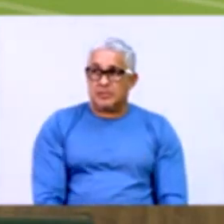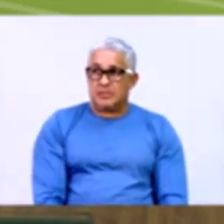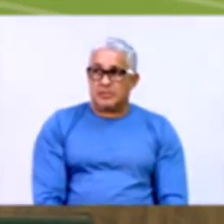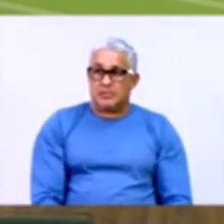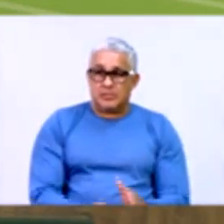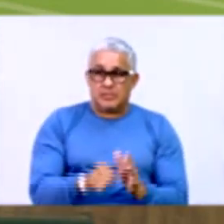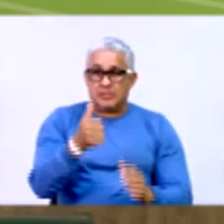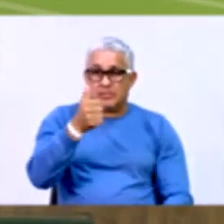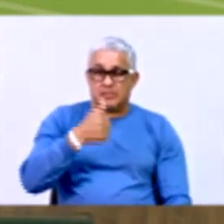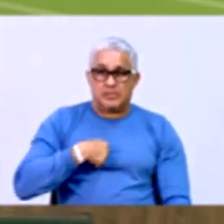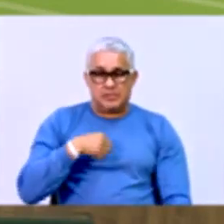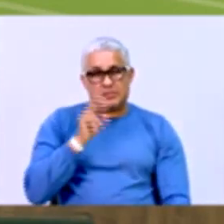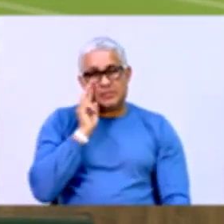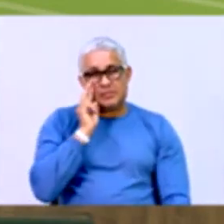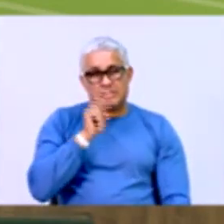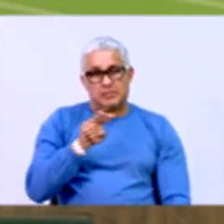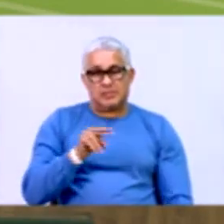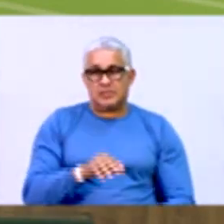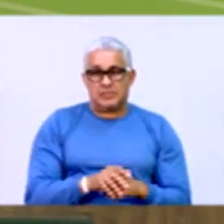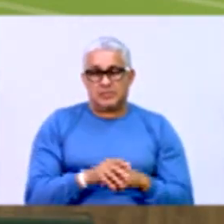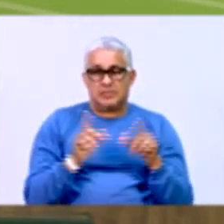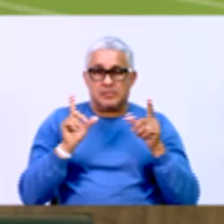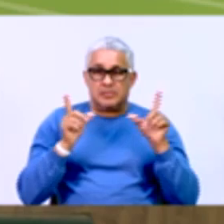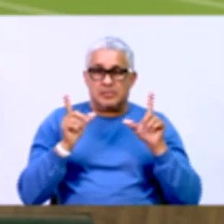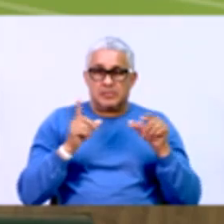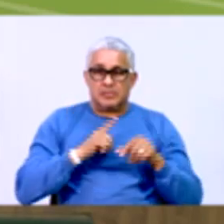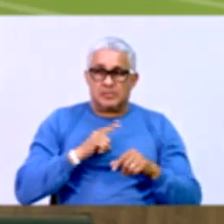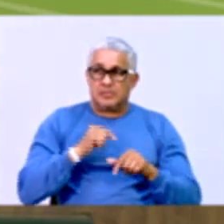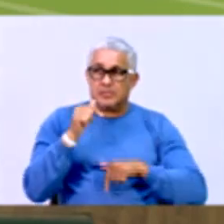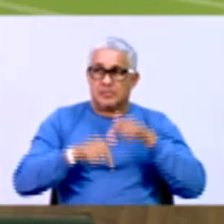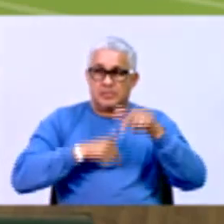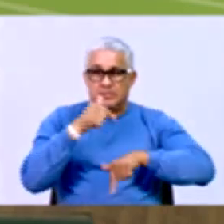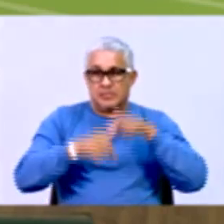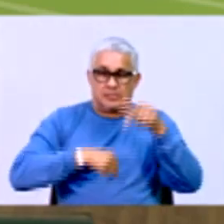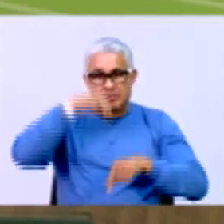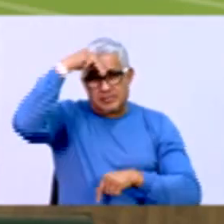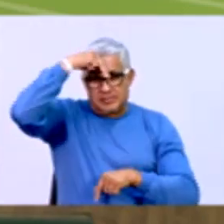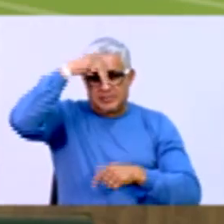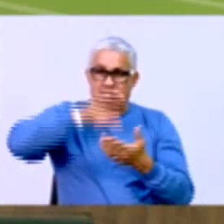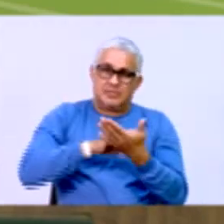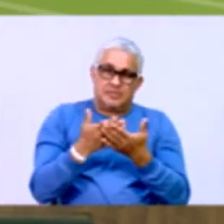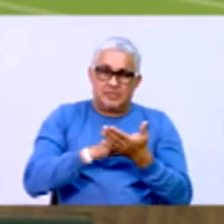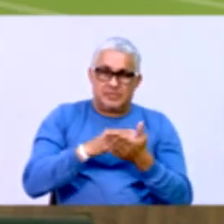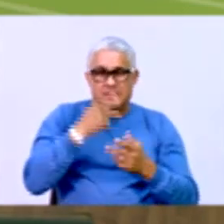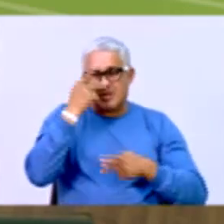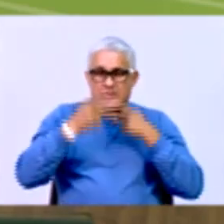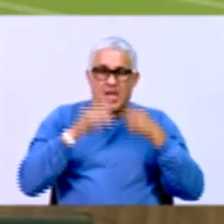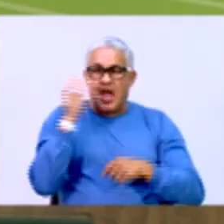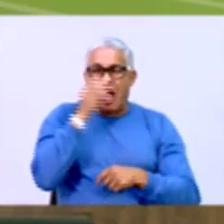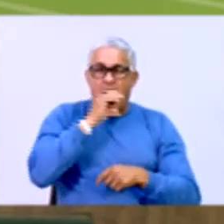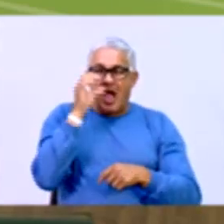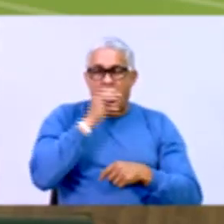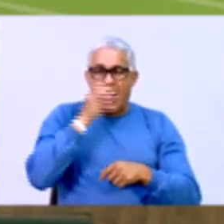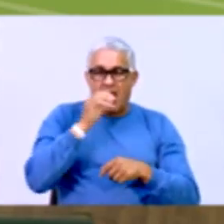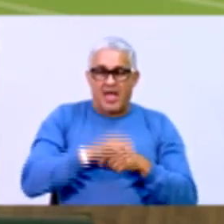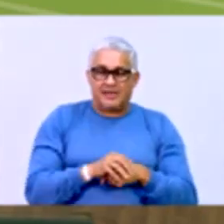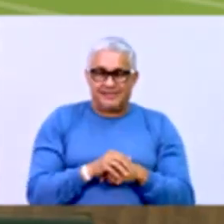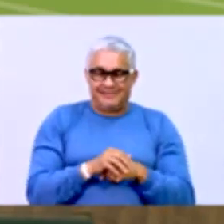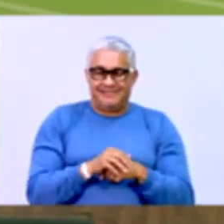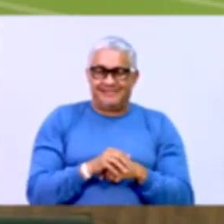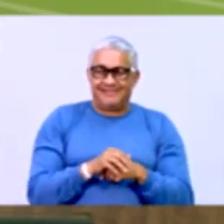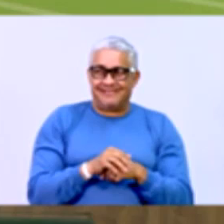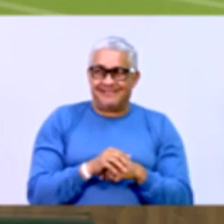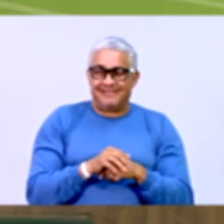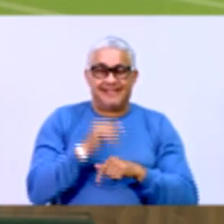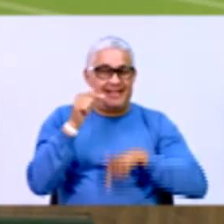primeira vez, eu estava vendo aqui no nosso vídeo aqui, o trabalho do nosso professor Marcos. A gente fica falando tão rápido, a gente fica até... o